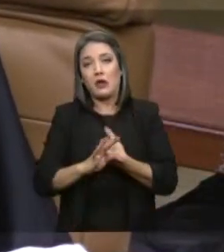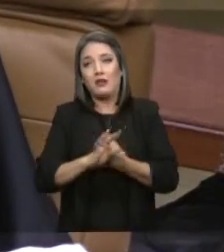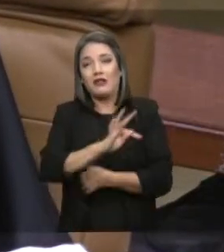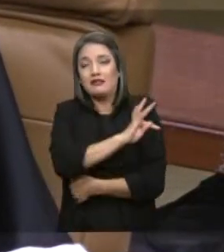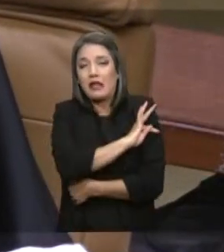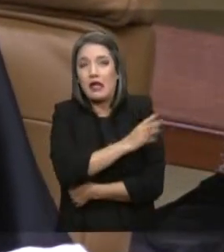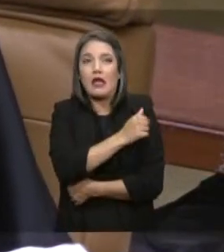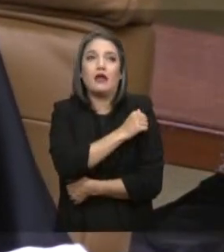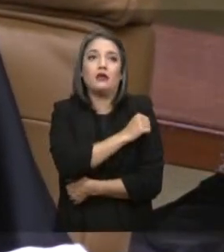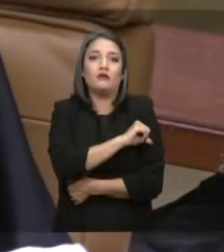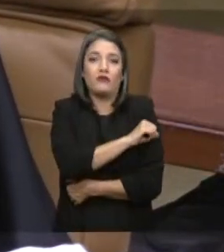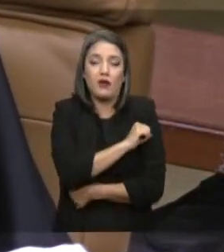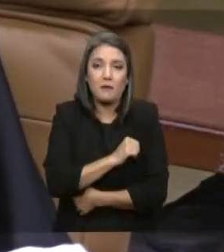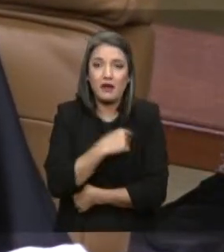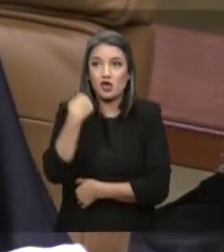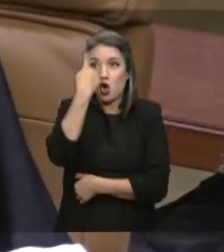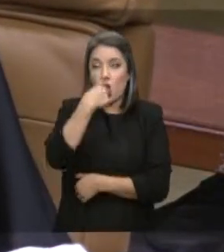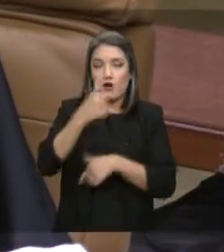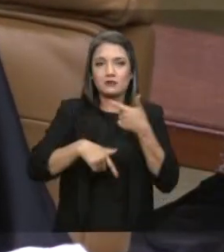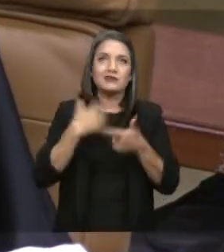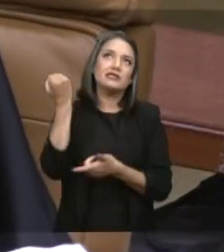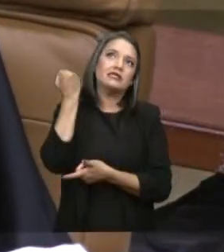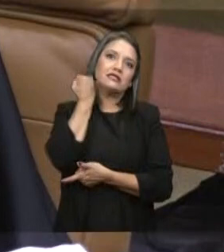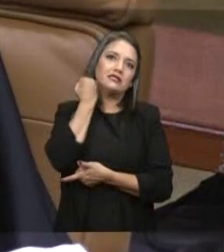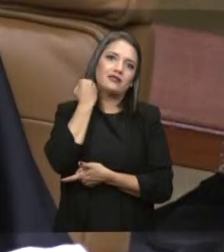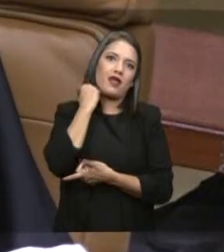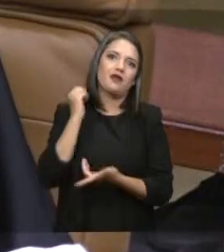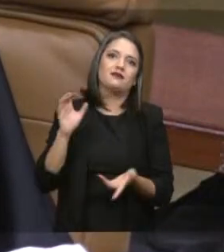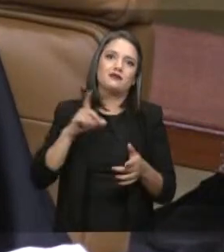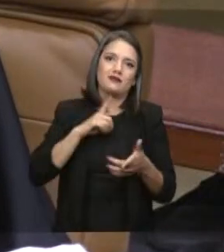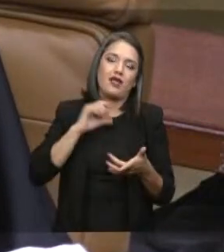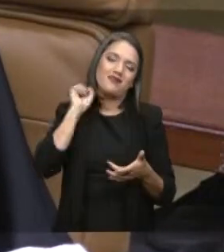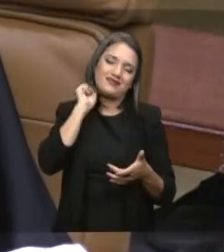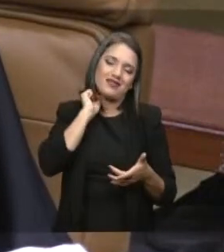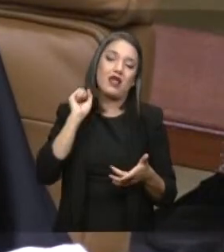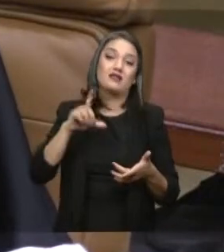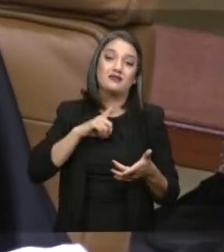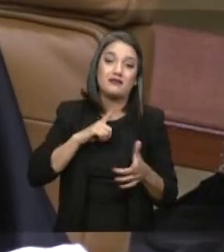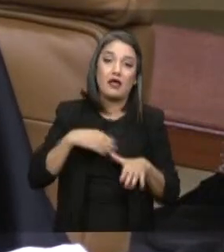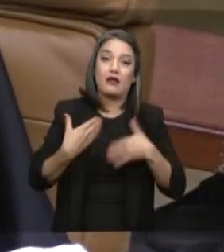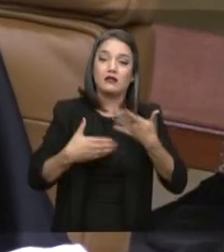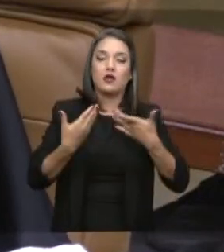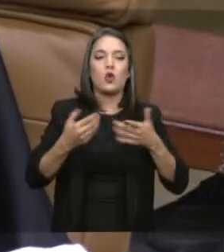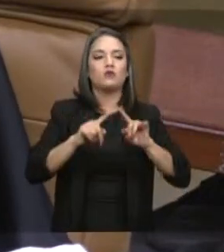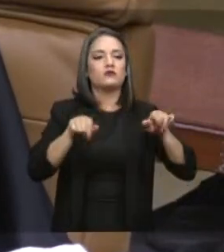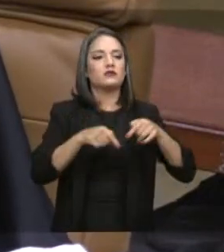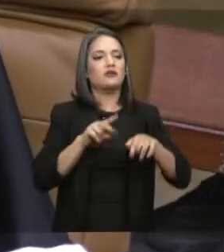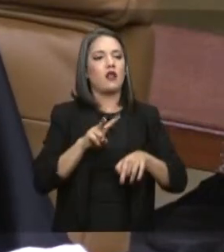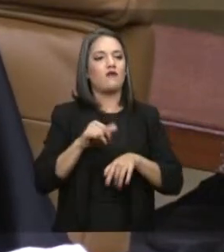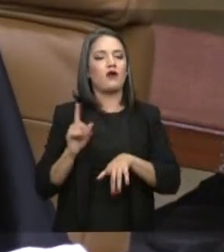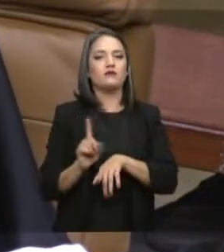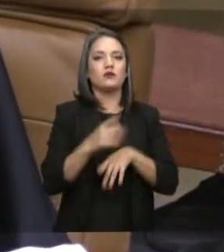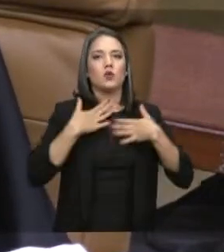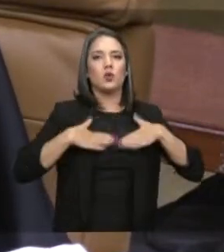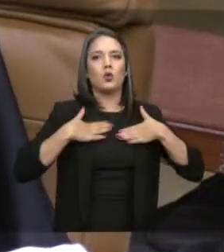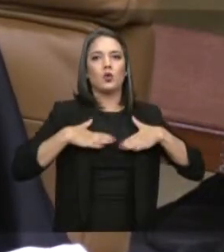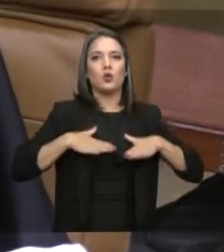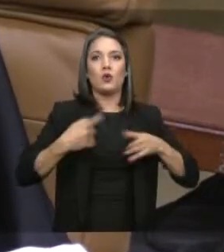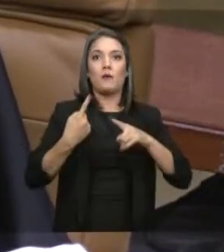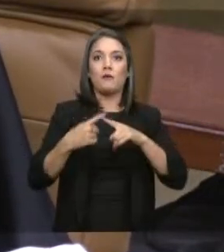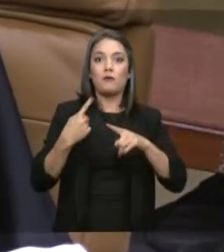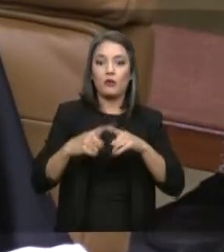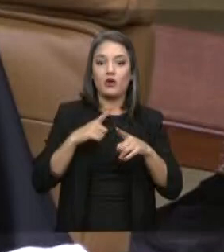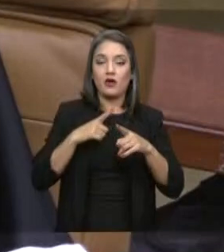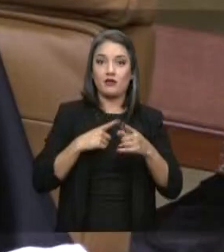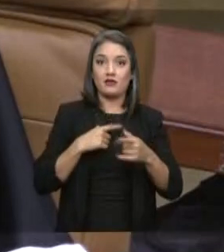dos enfermeiros técnicos de enfermagens em auxiliares de enfermagem a carga de trabalho dos Profissionais de Saúde abrangidos por essa